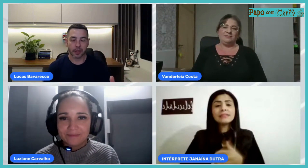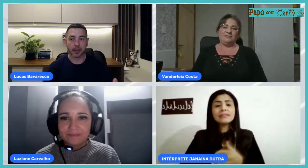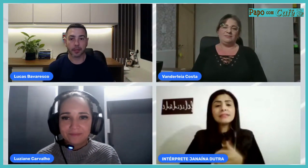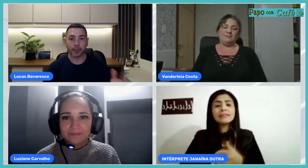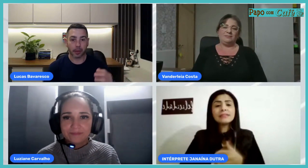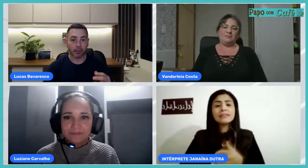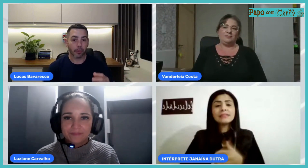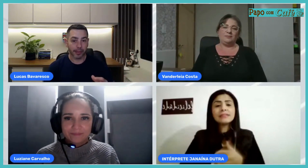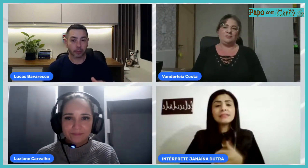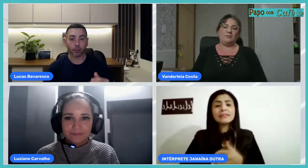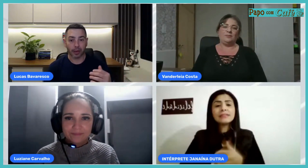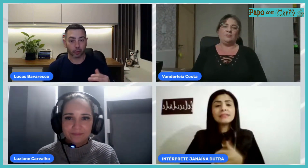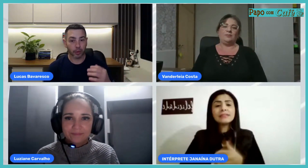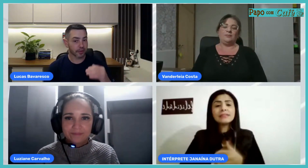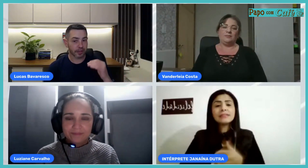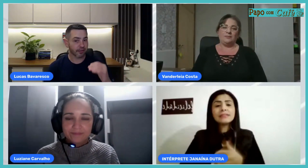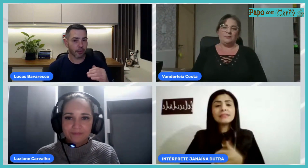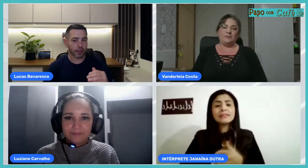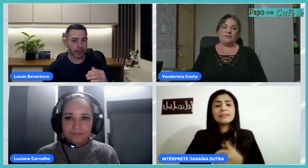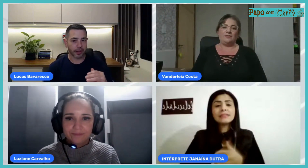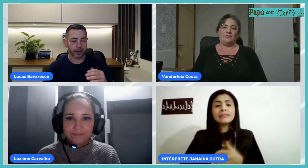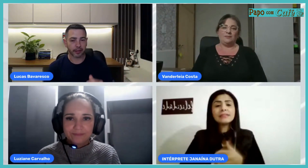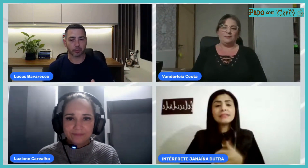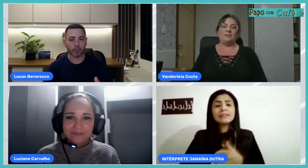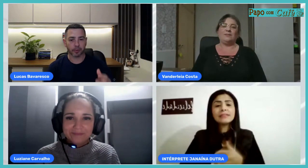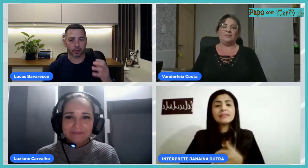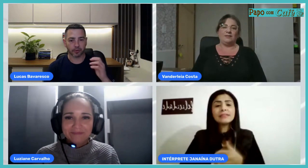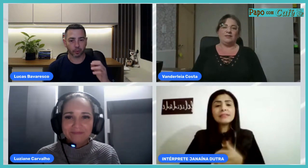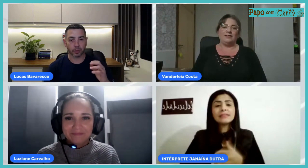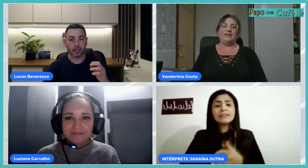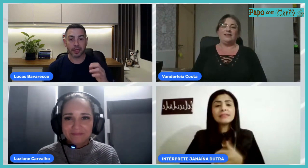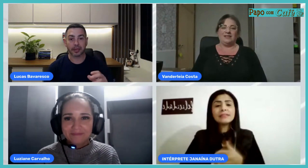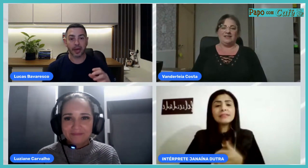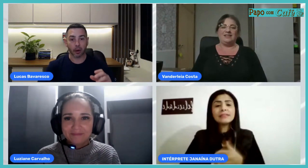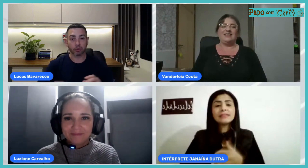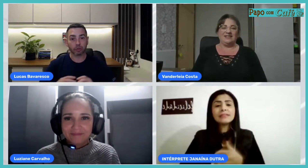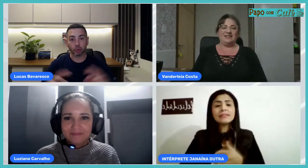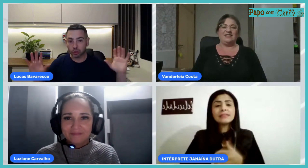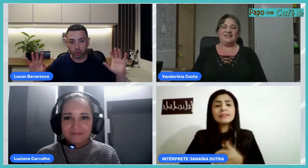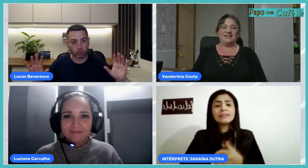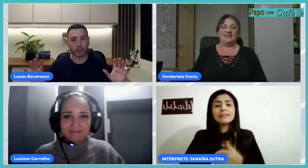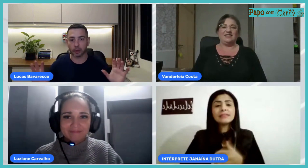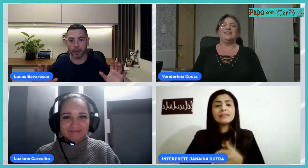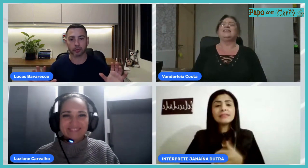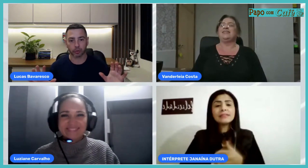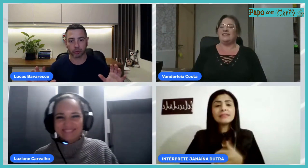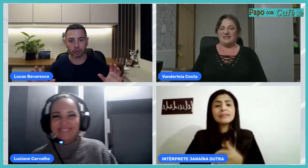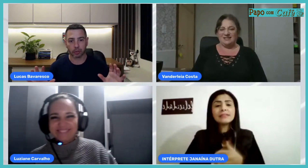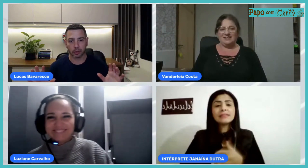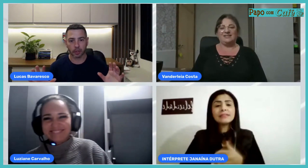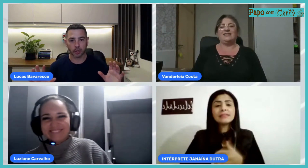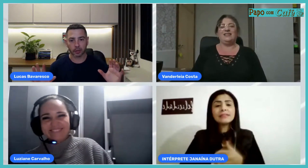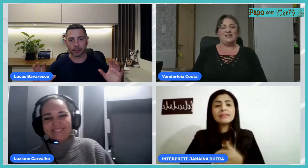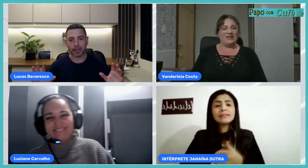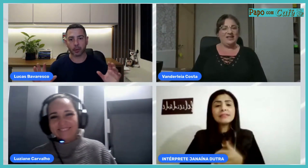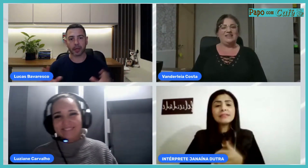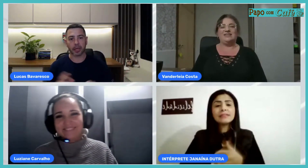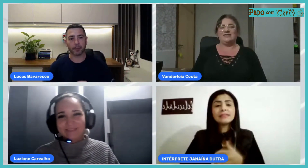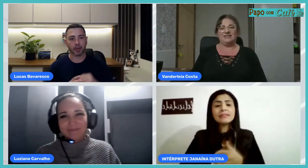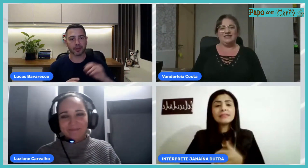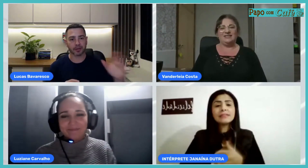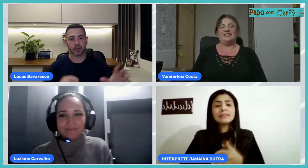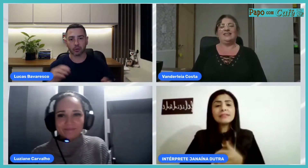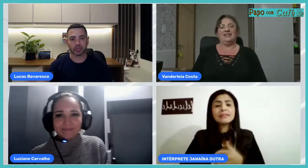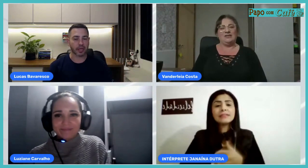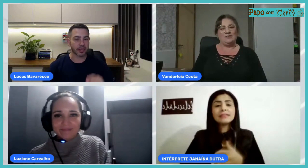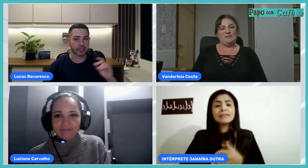assim, em primeiro momento, a Ludi escreveu aí, né? Entra uma pessoa surda e dá um susto no atendimento. Isso Trabalhei aí. com uma